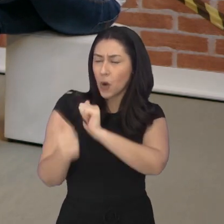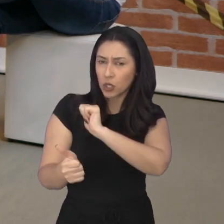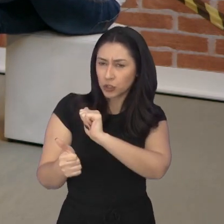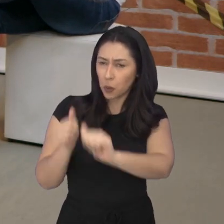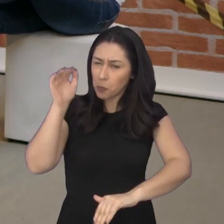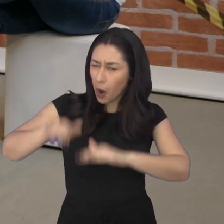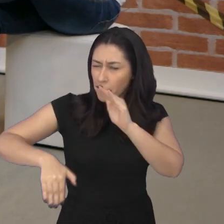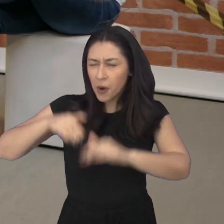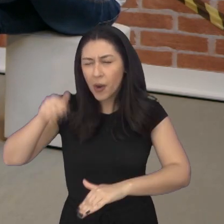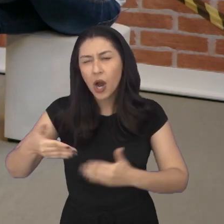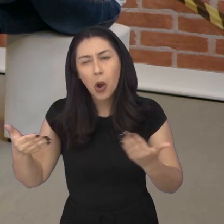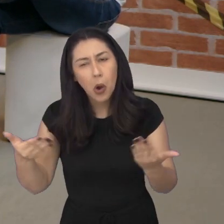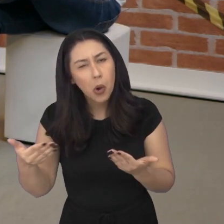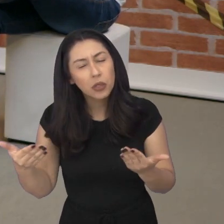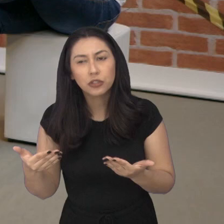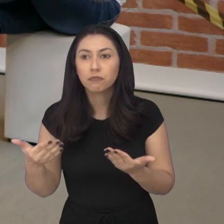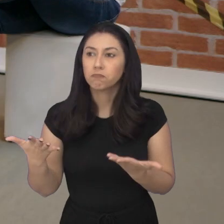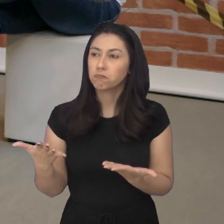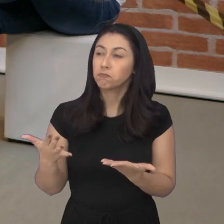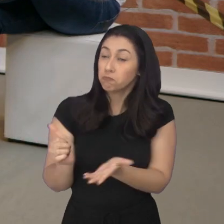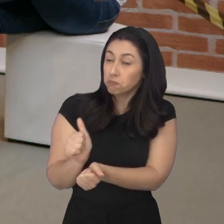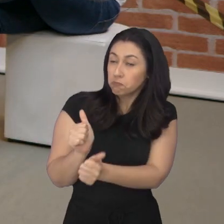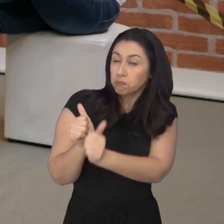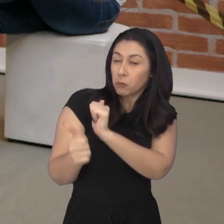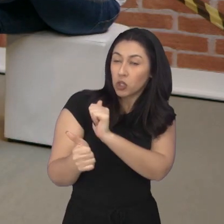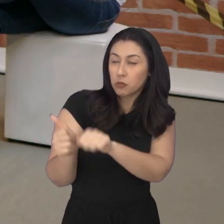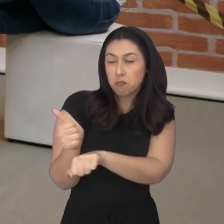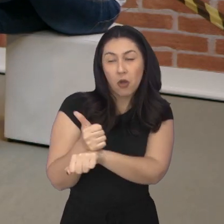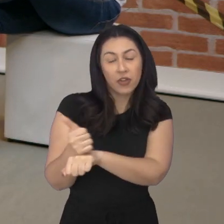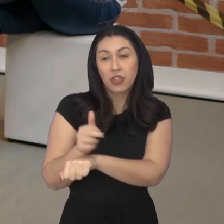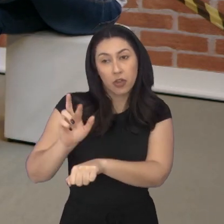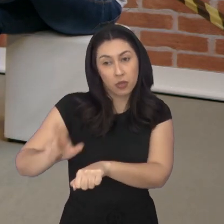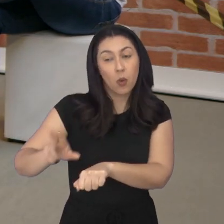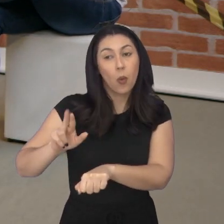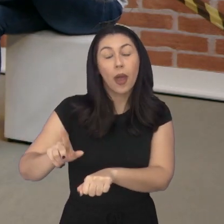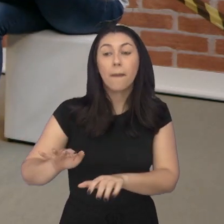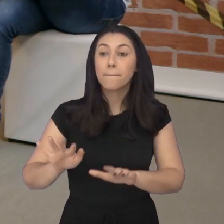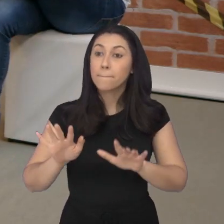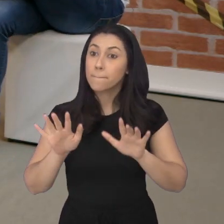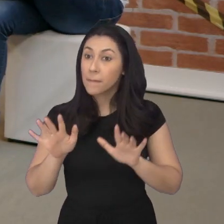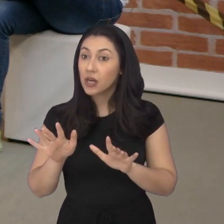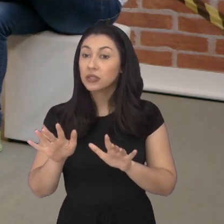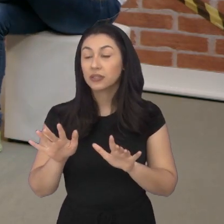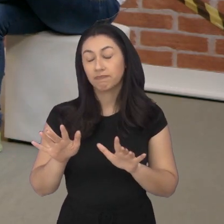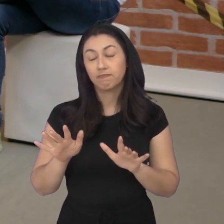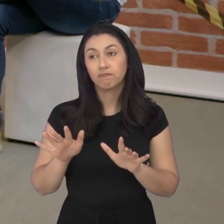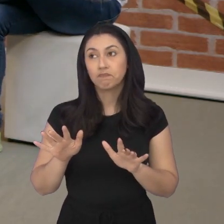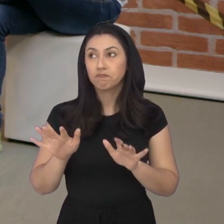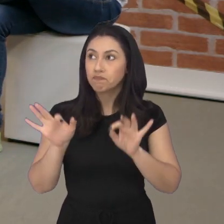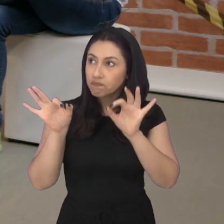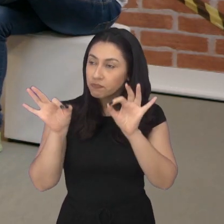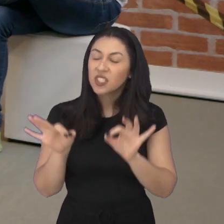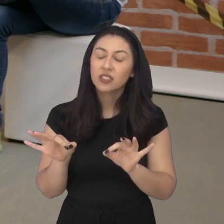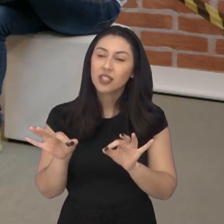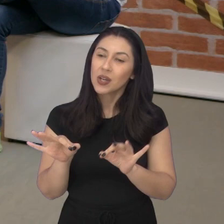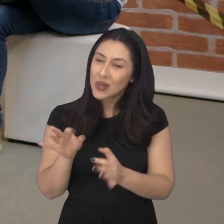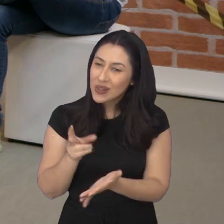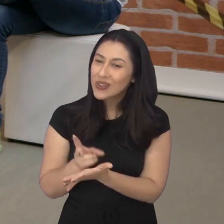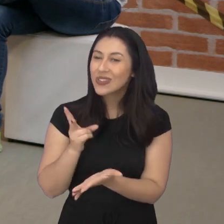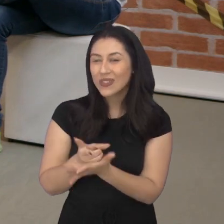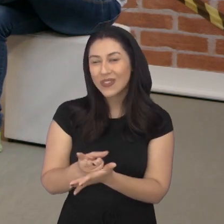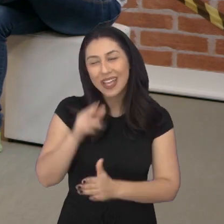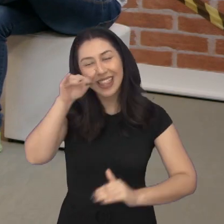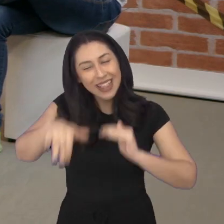não mais ativamente na modalidade olímpica e tudo mais, né? Mas você, com certeza, ainda deve nadar